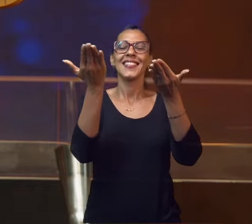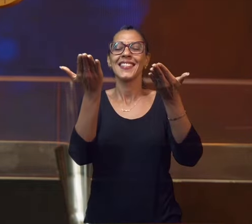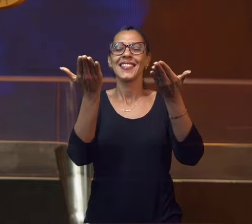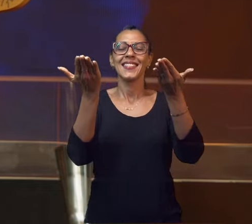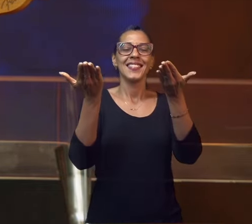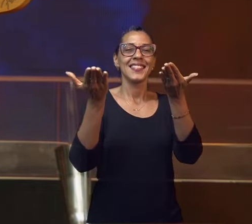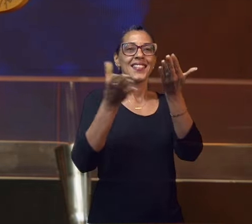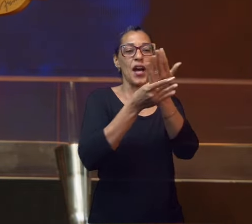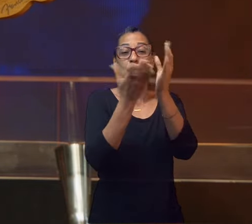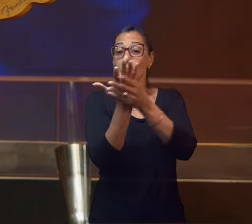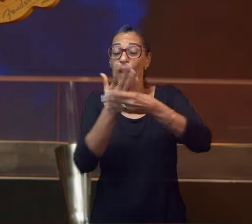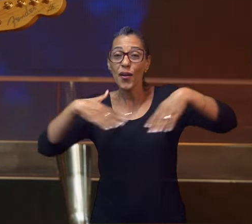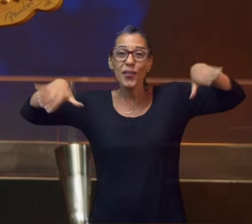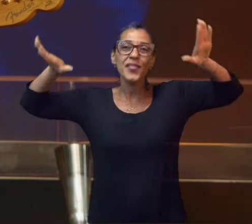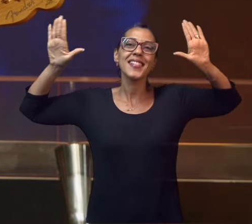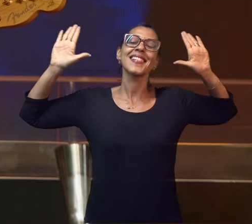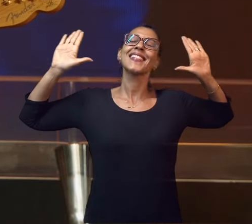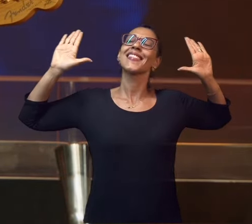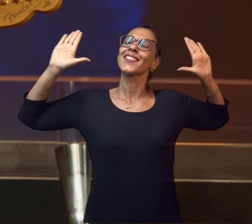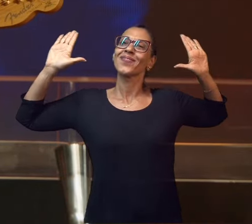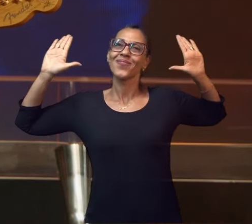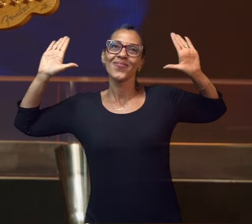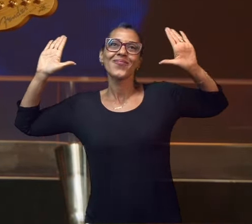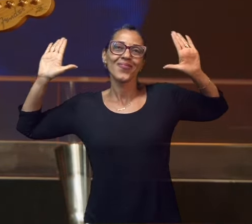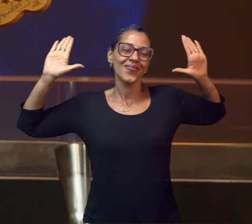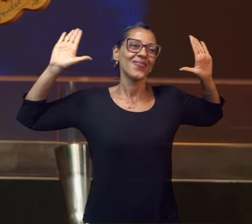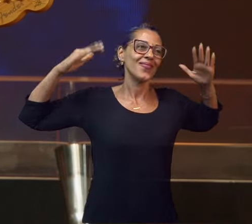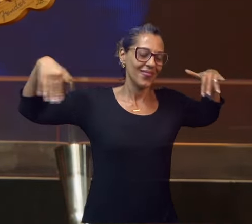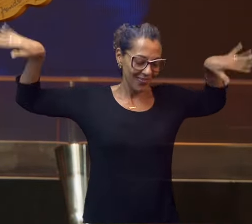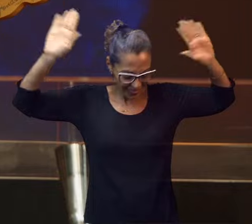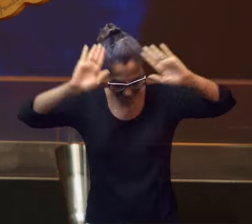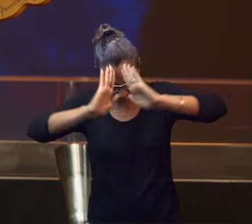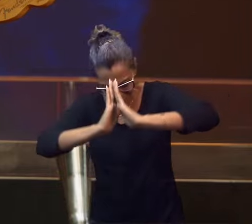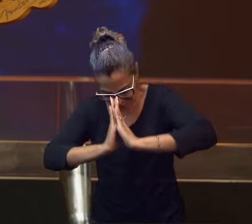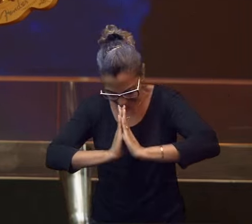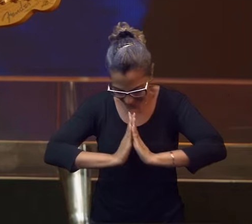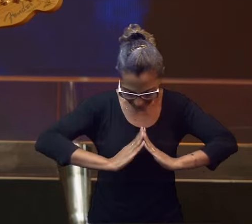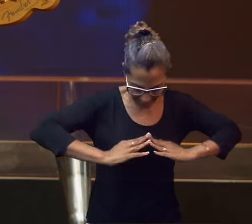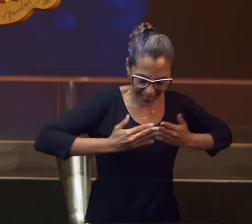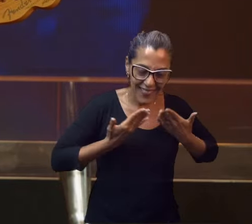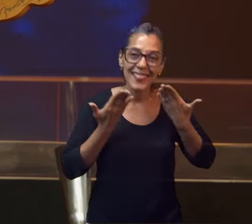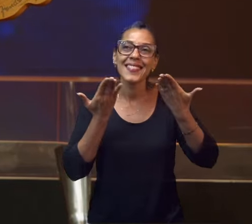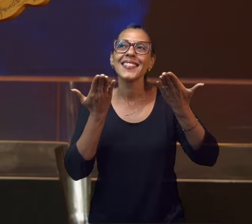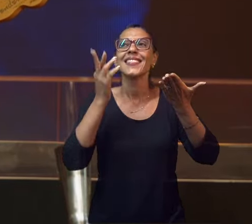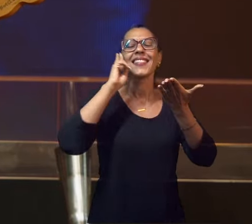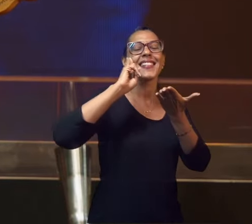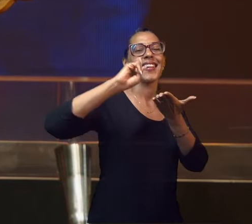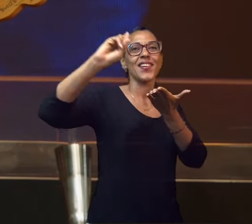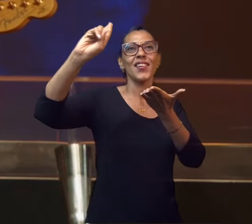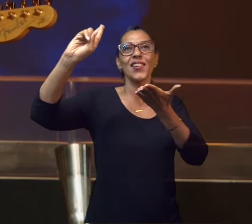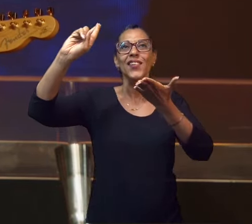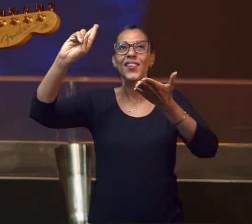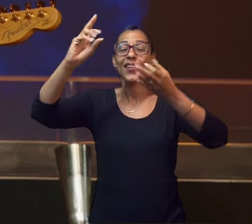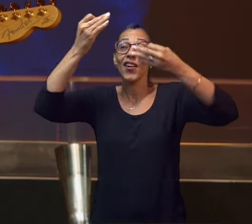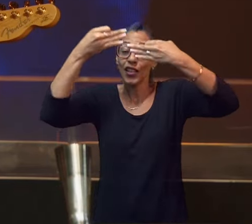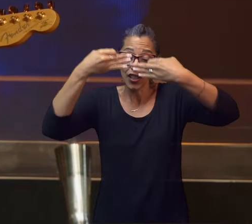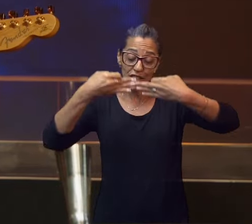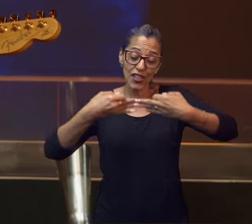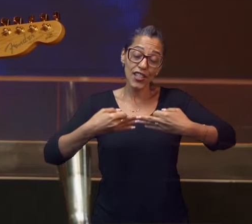levantamos nossas mãos te adoramos ao senhor digno